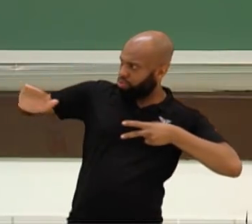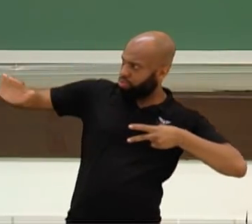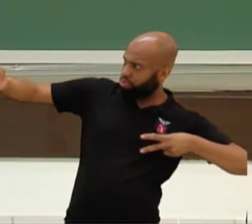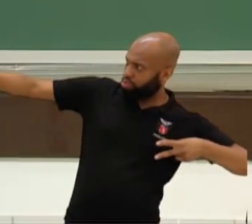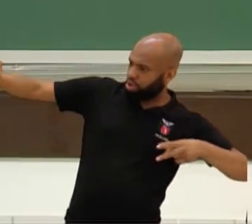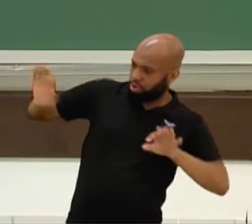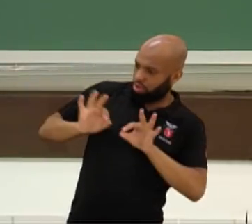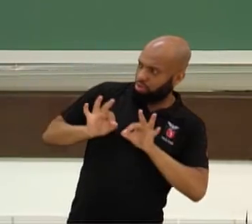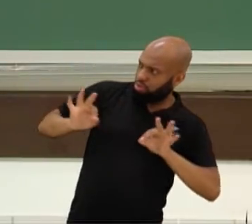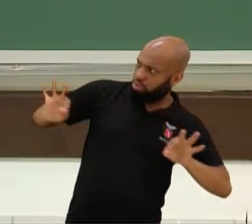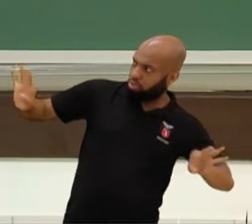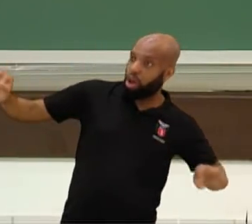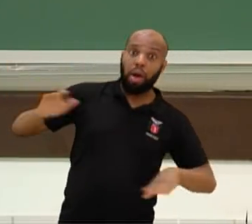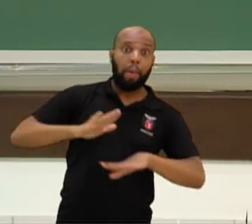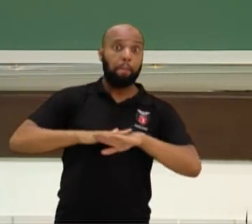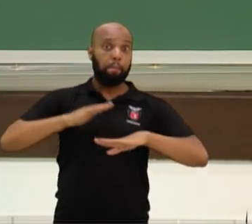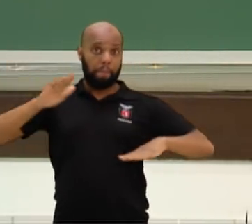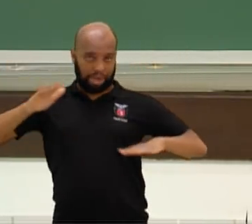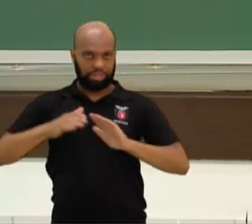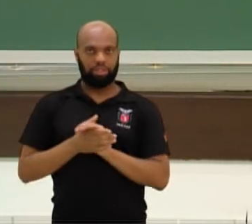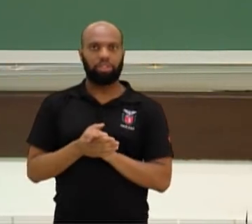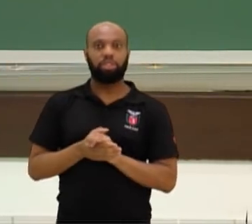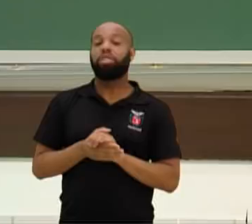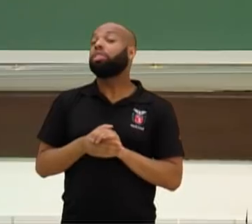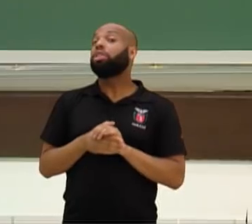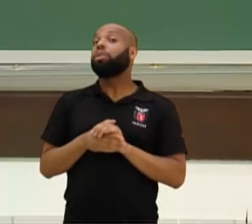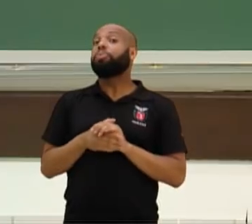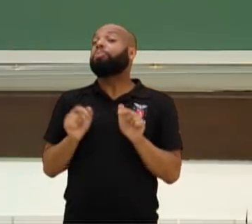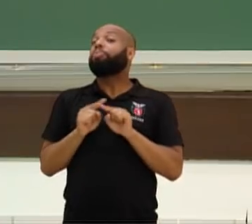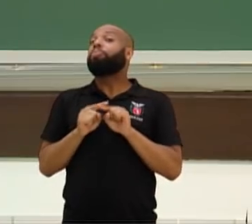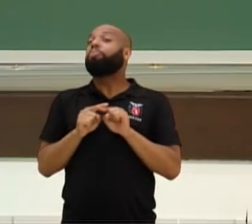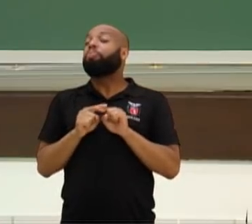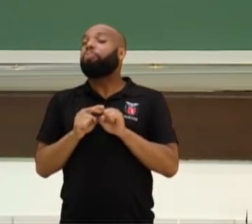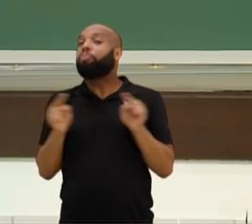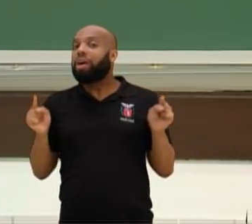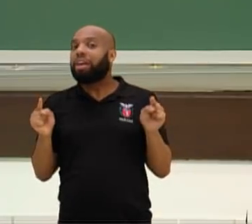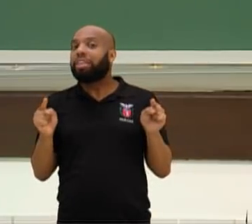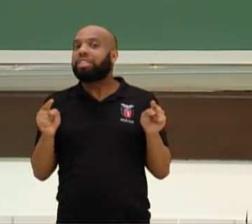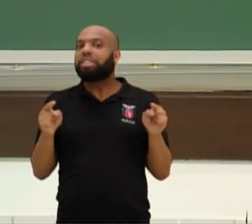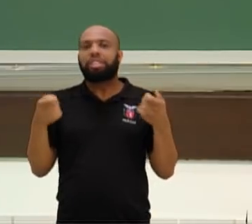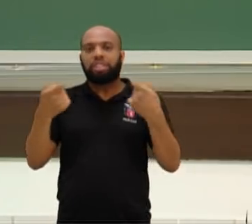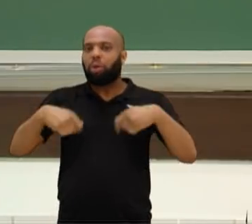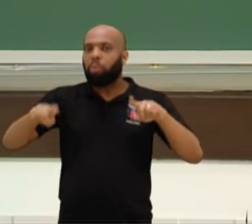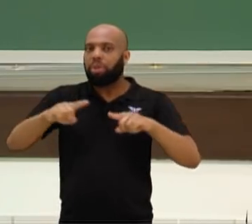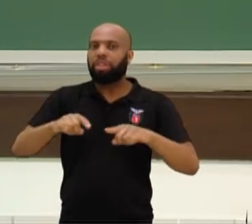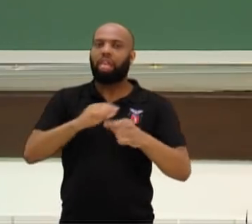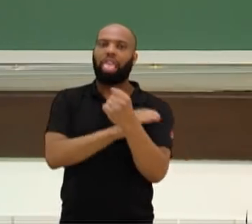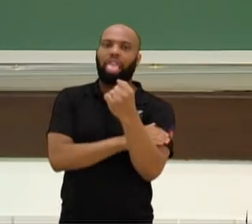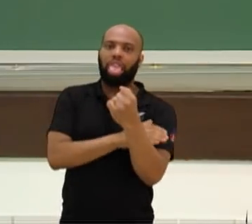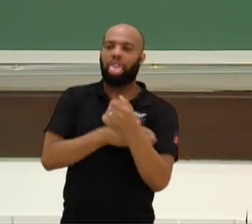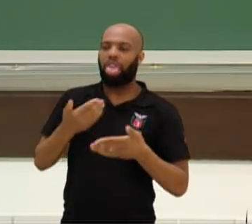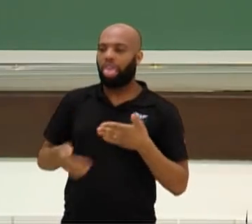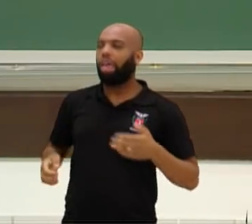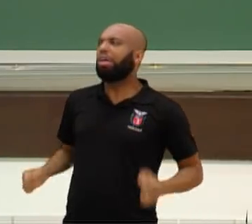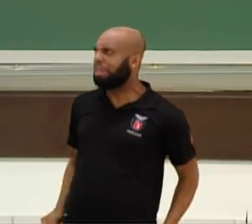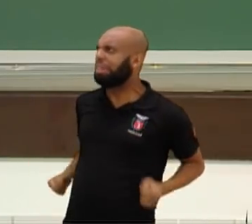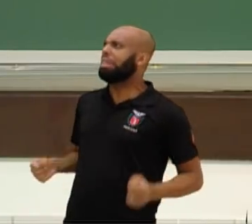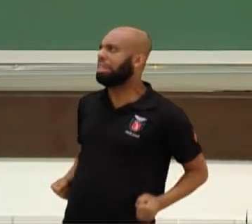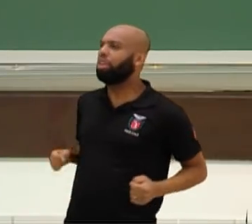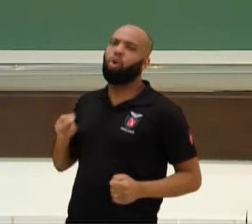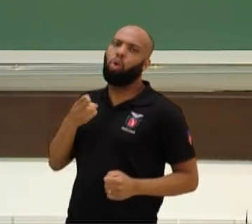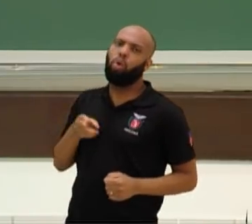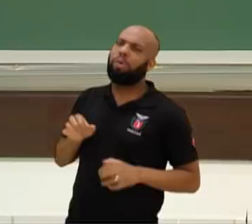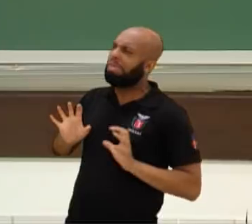o deslocamento que você vai fazer pela rampa, porém, menor é a força que você vai precisar para se